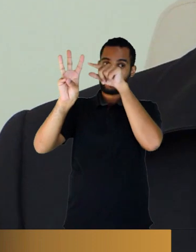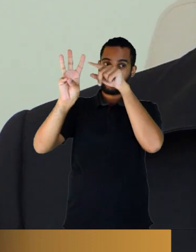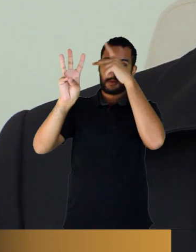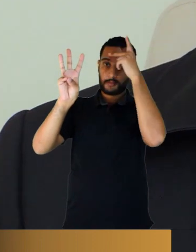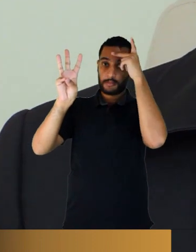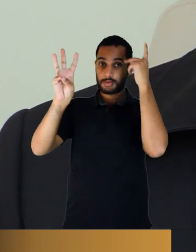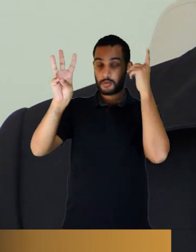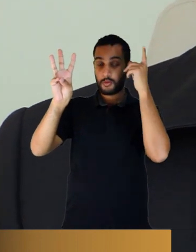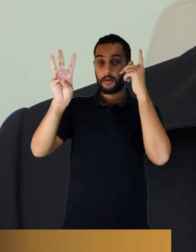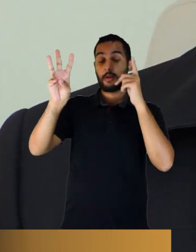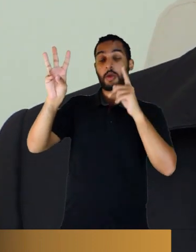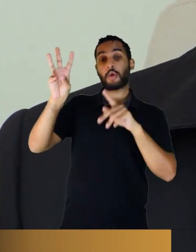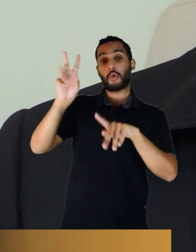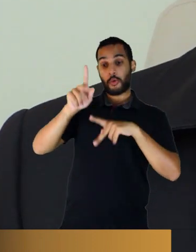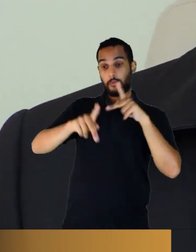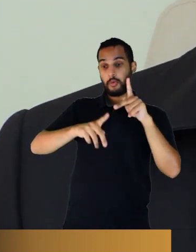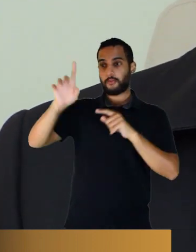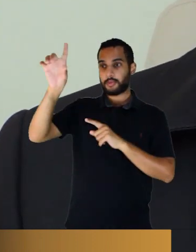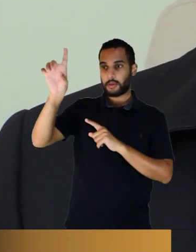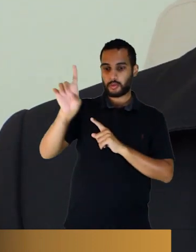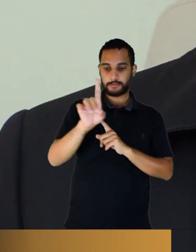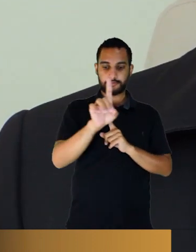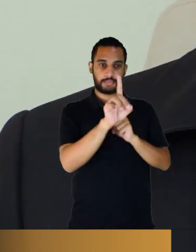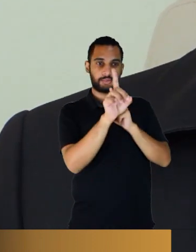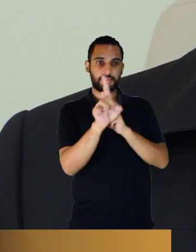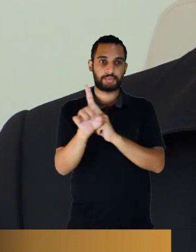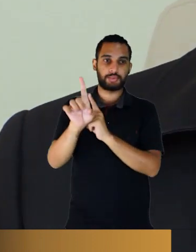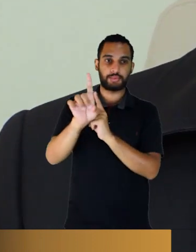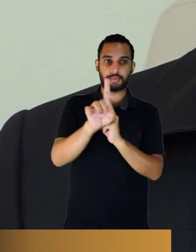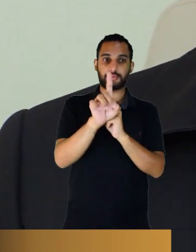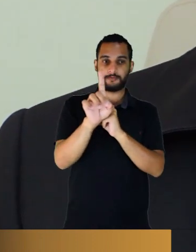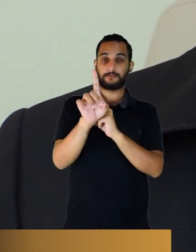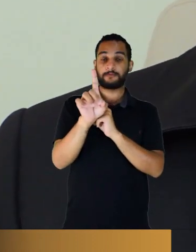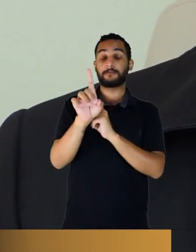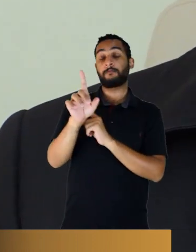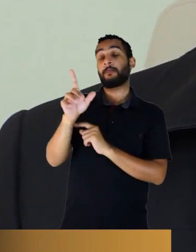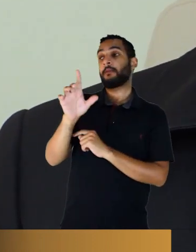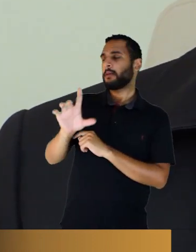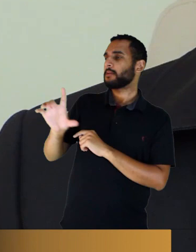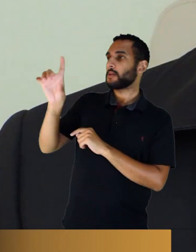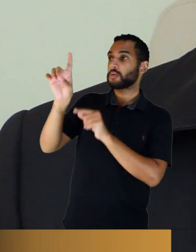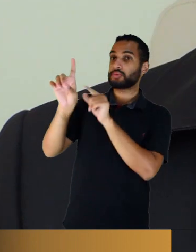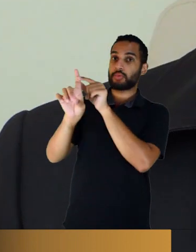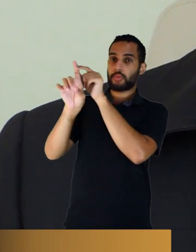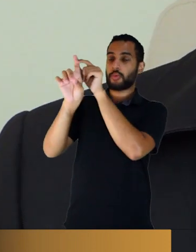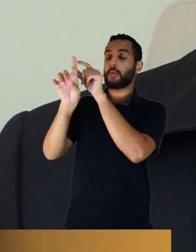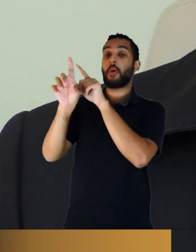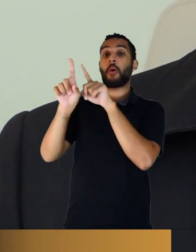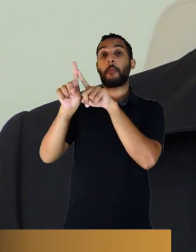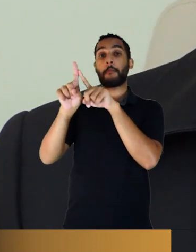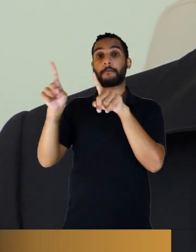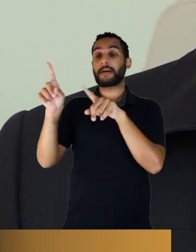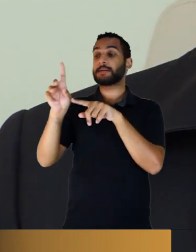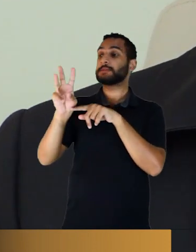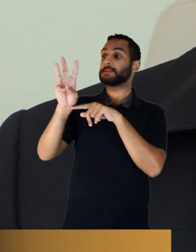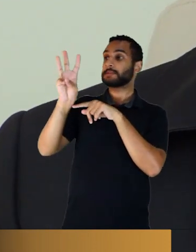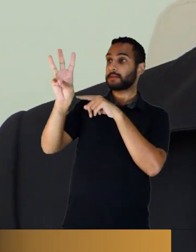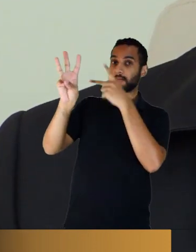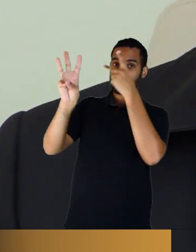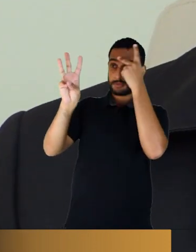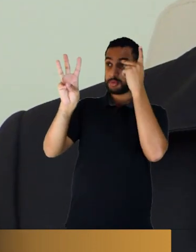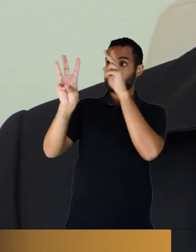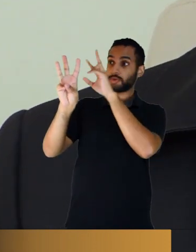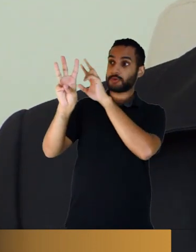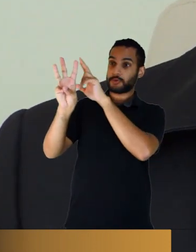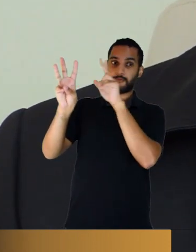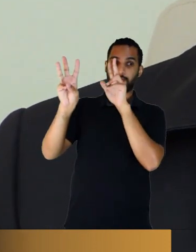da Trindade. Deus é uno e trino. É unidade na diversidade. Também